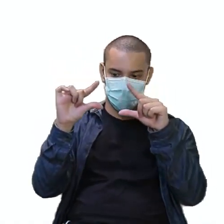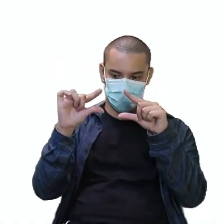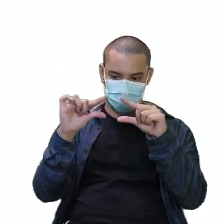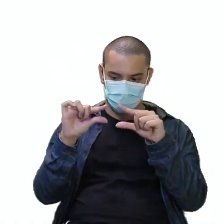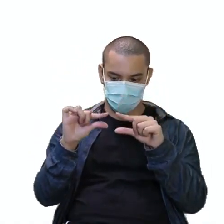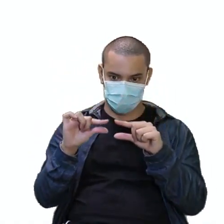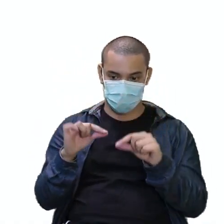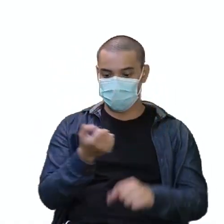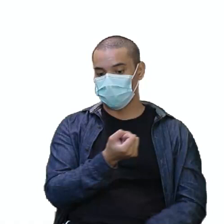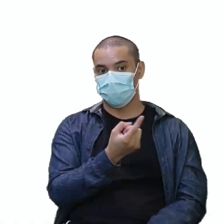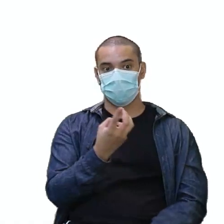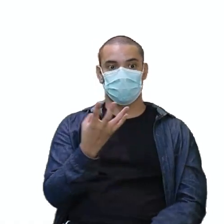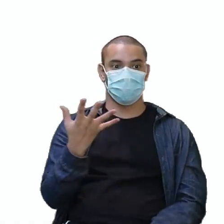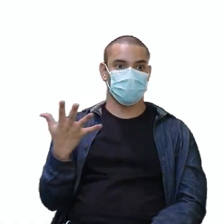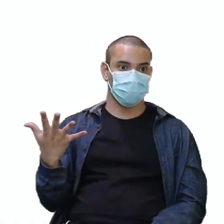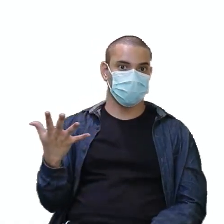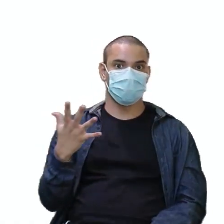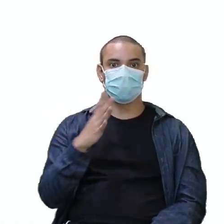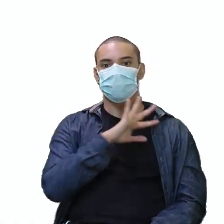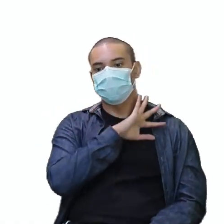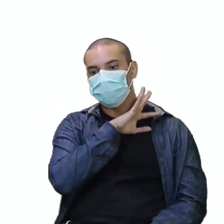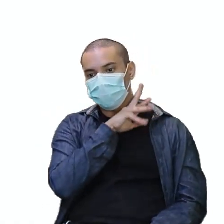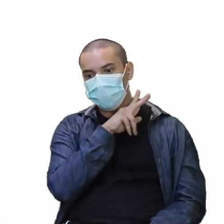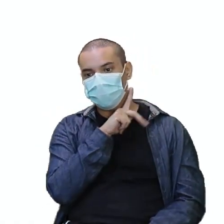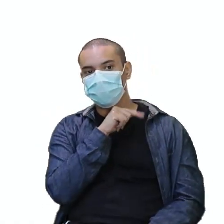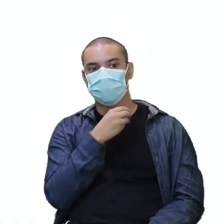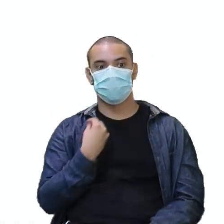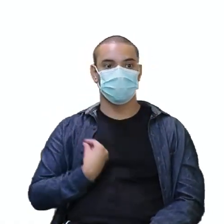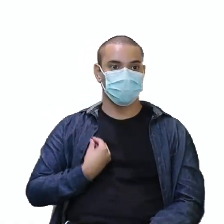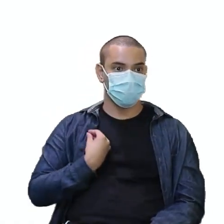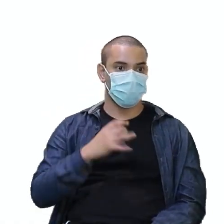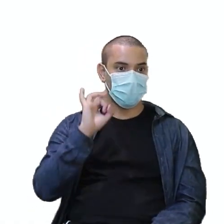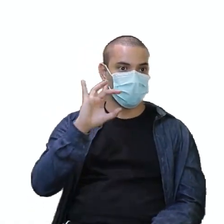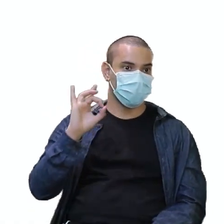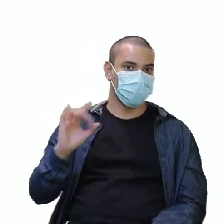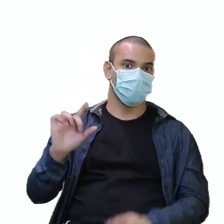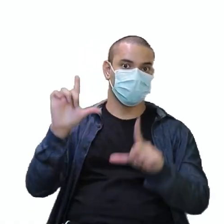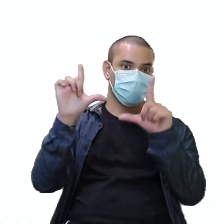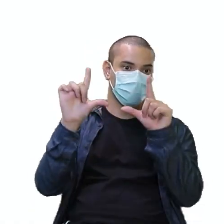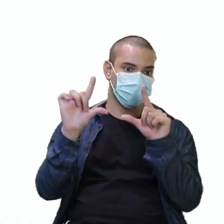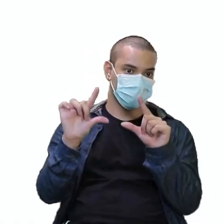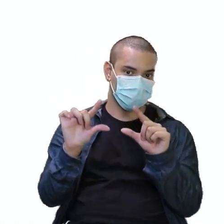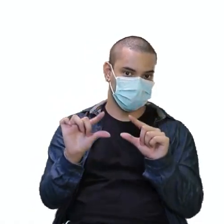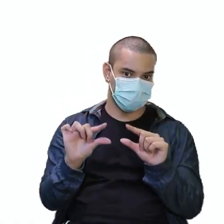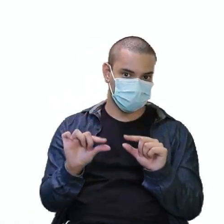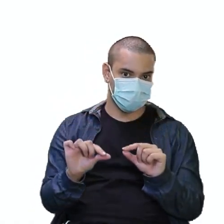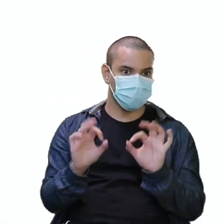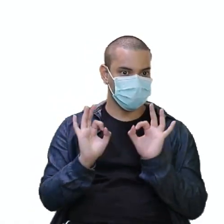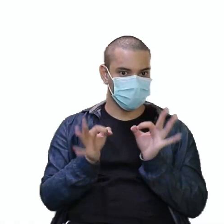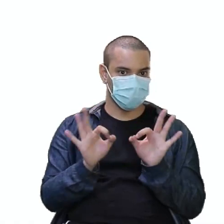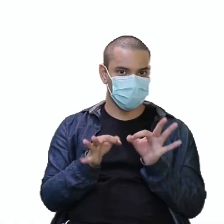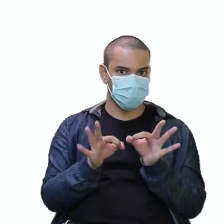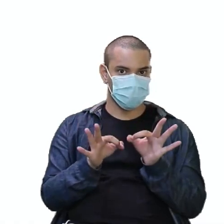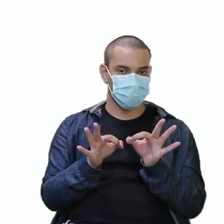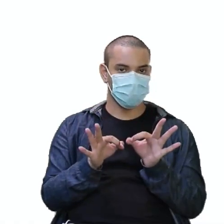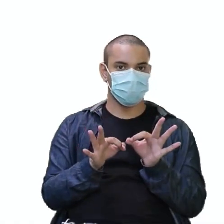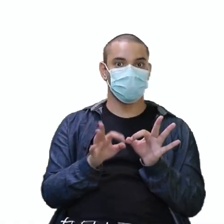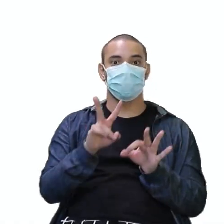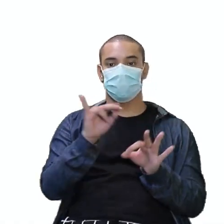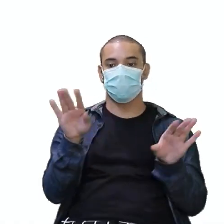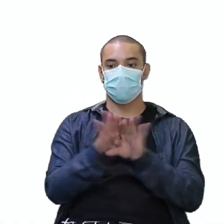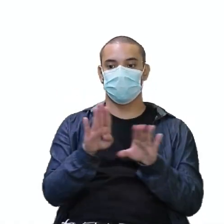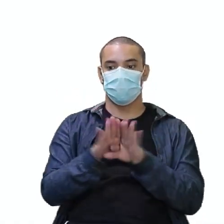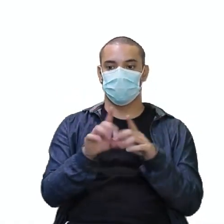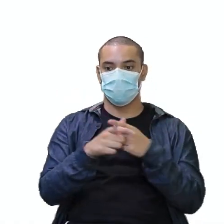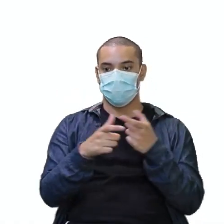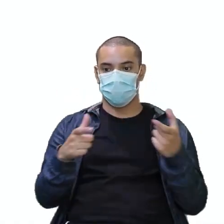o quantitativo de animais, os seres vivos que estão em cada um desses níveis vai diminuindo, tanto quantitativamente, quanto também vai